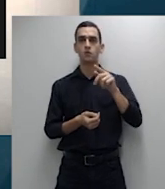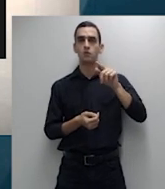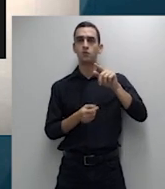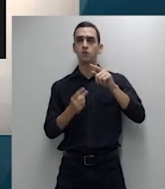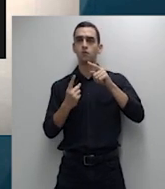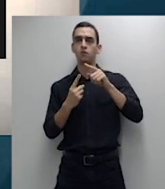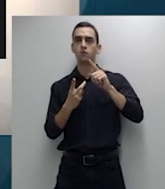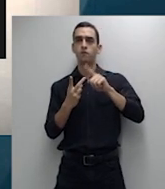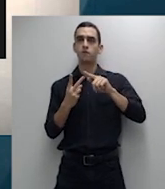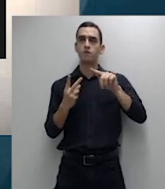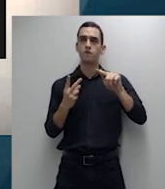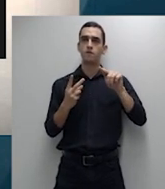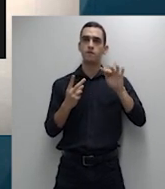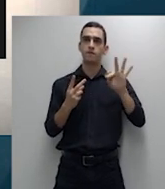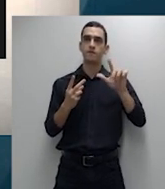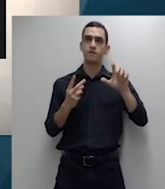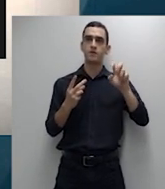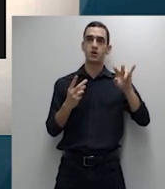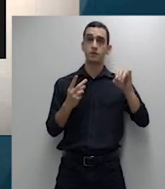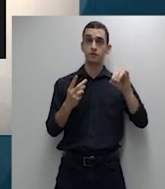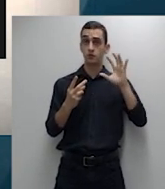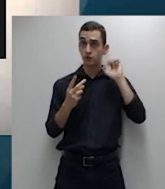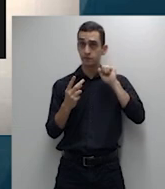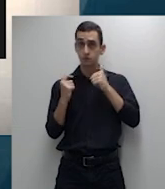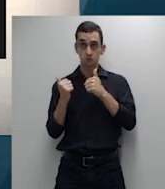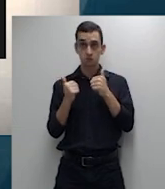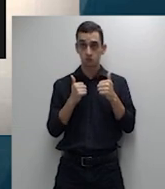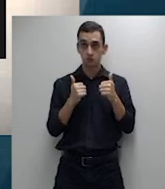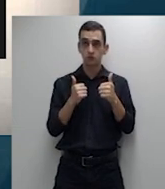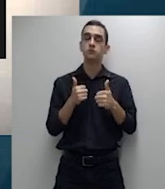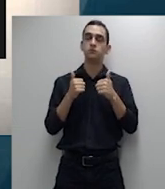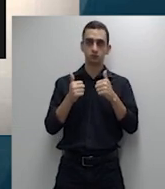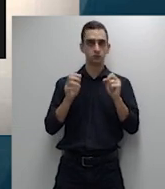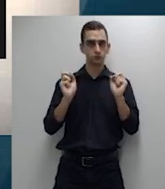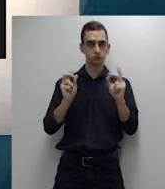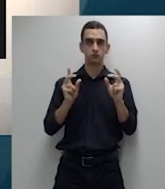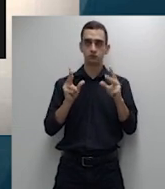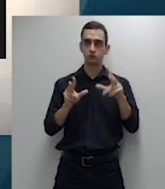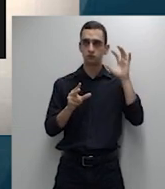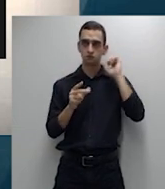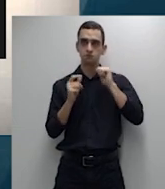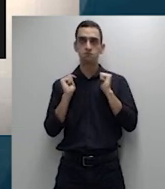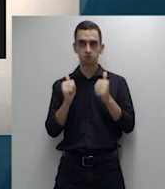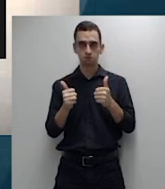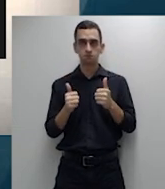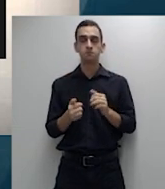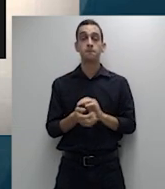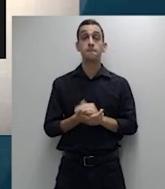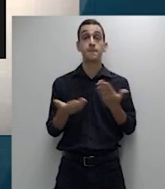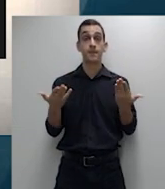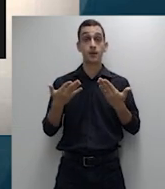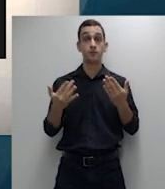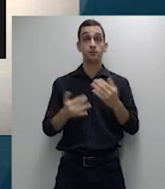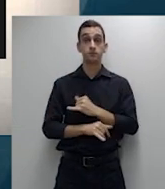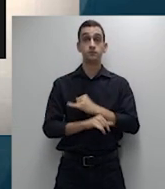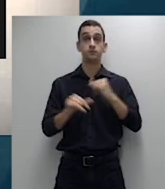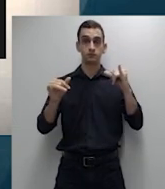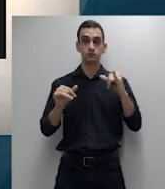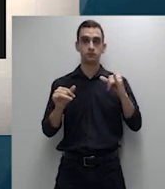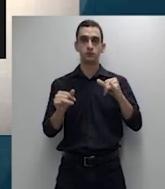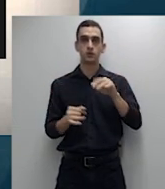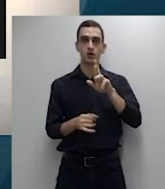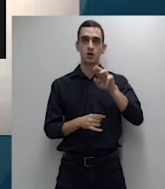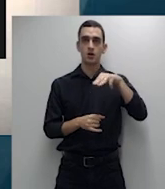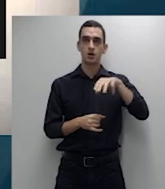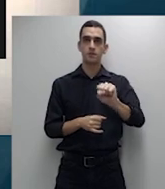mudo e agora Gabi então foi Gomes do podcast ela por espécies pouquinho RMS